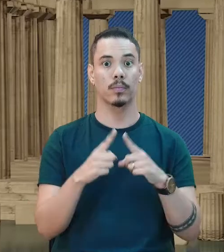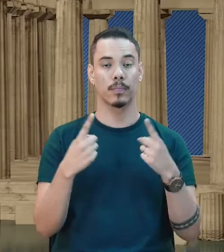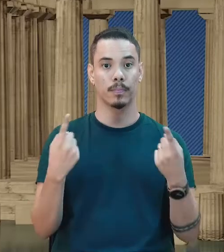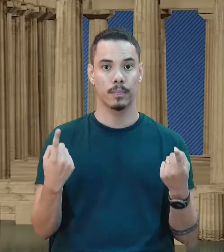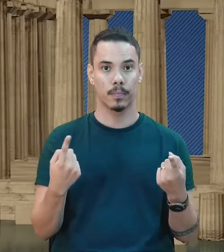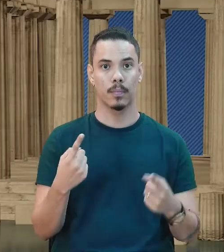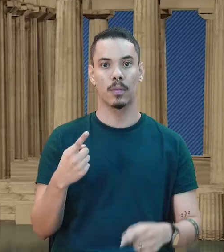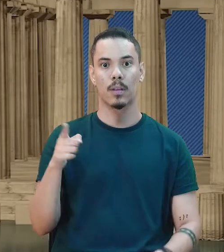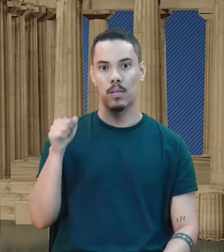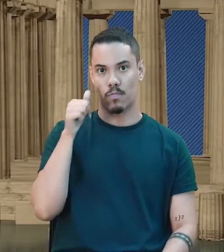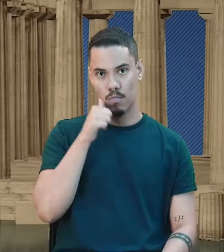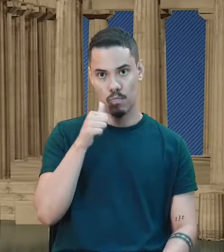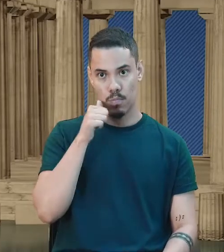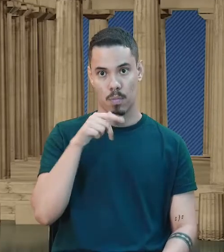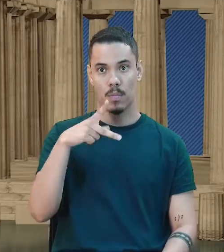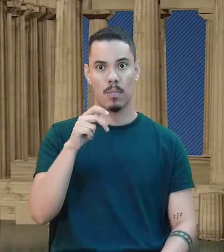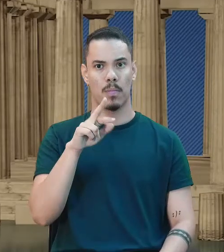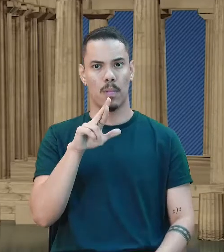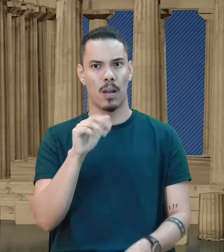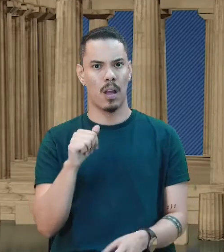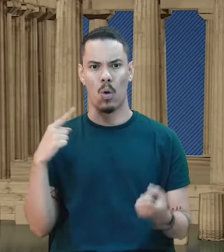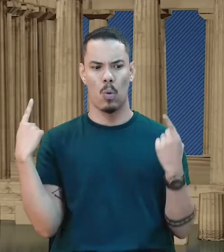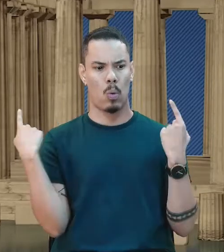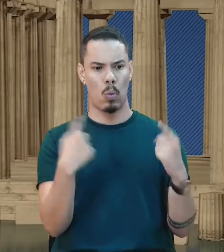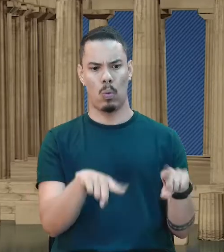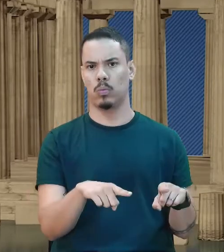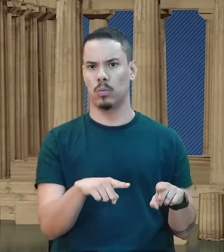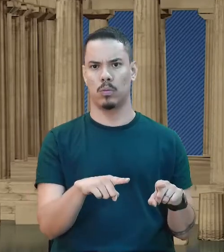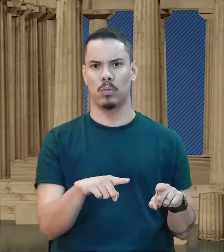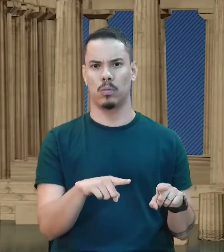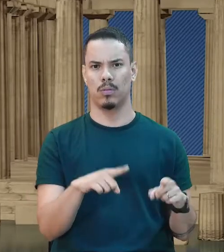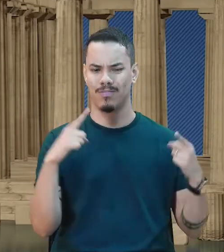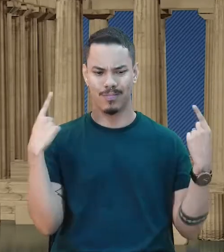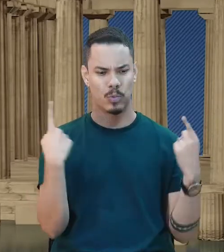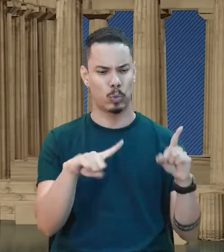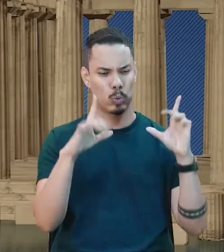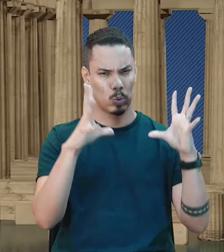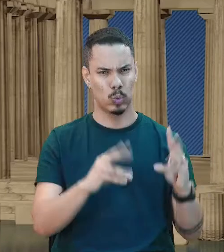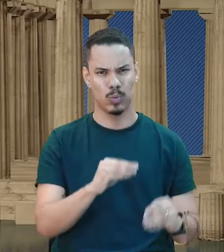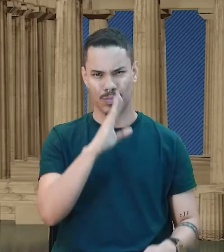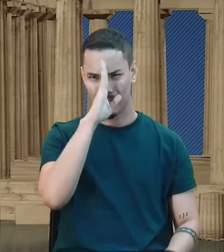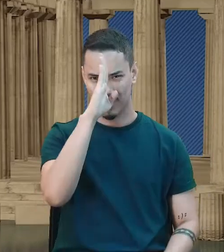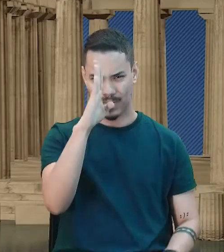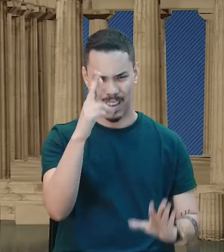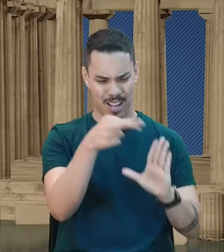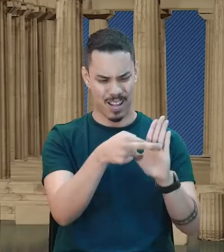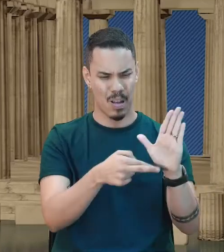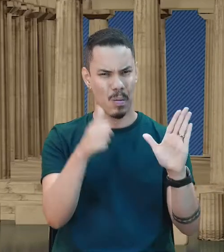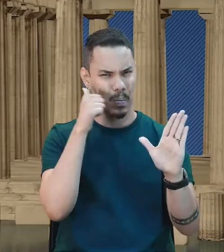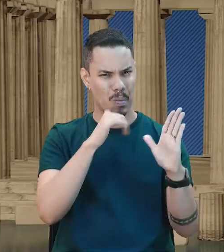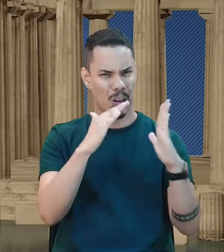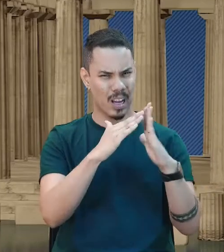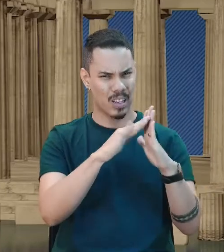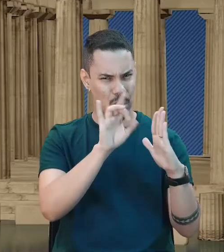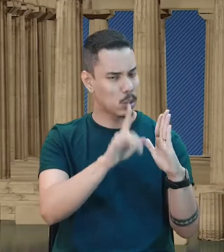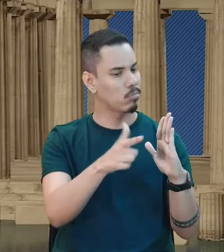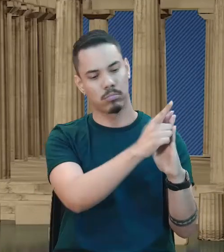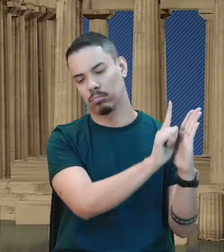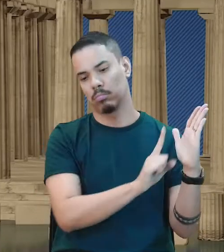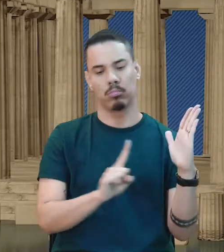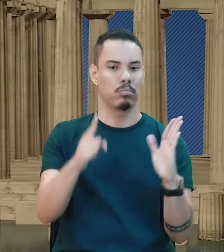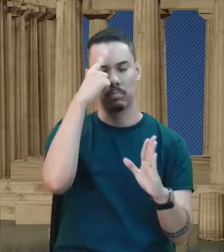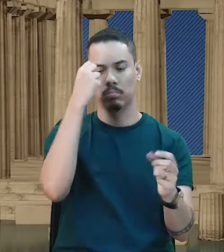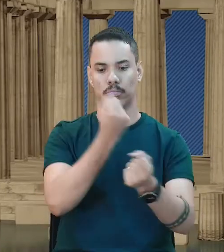Hipárquia, ela vai contra isso, contra todos esses princípios estabelecidos lá entre os